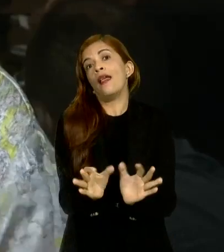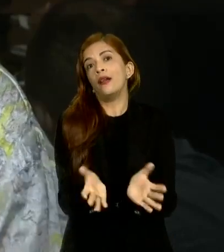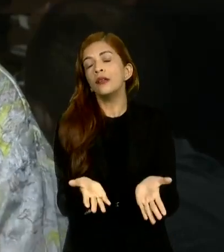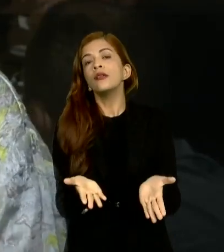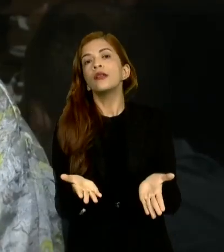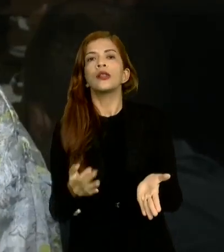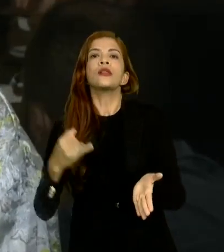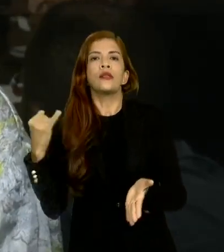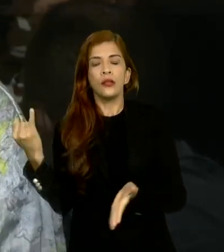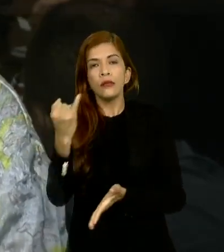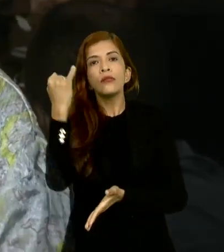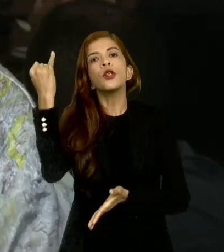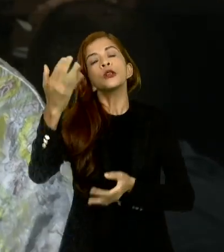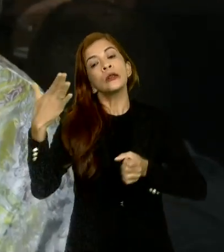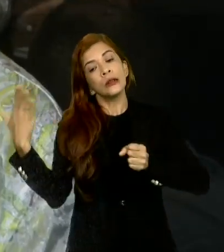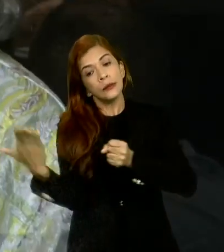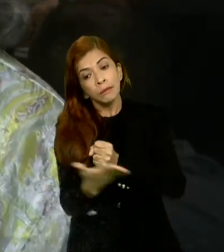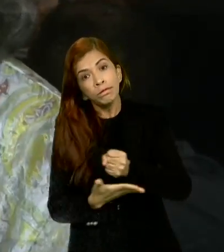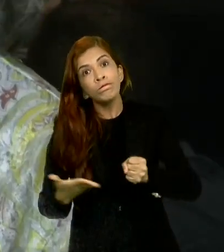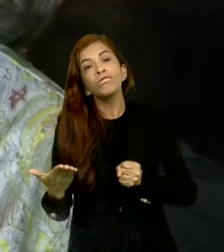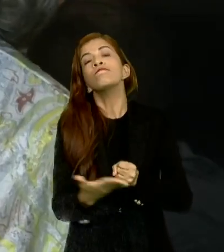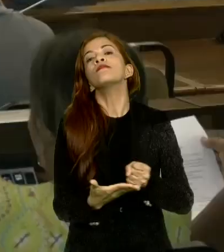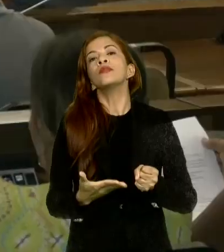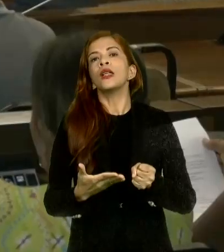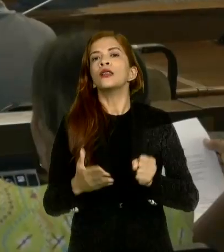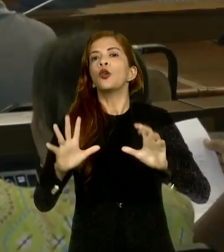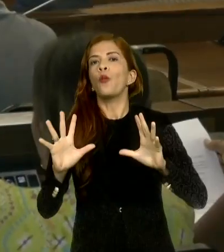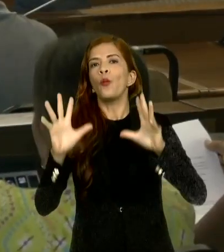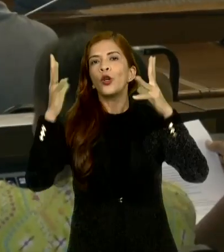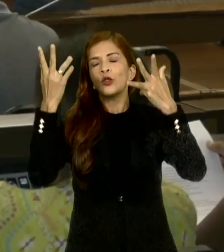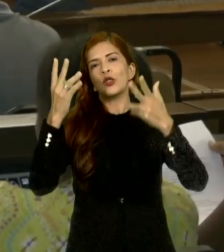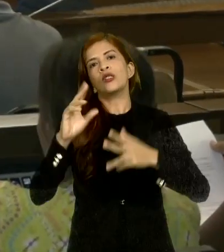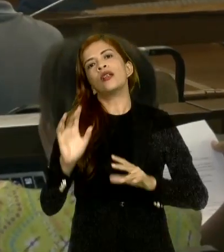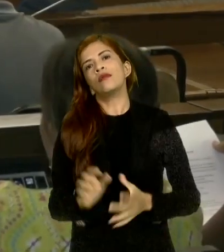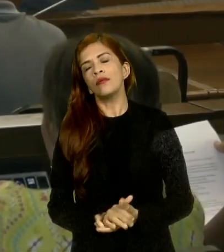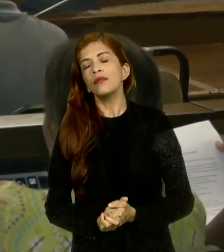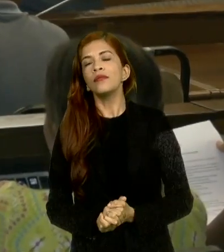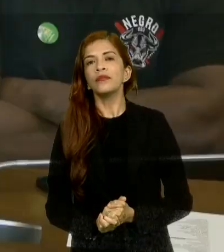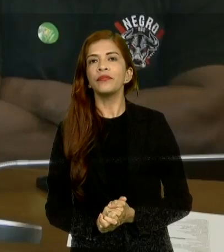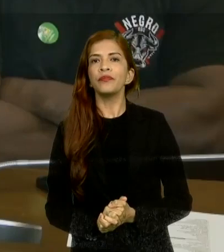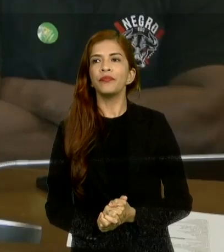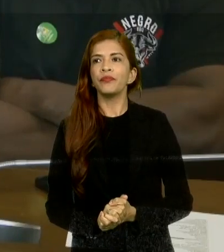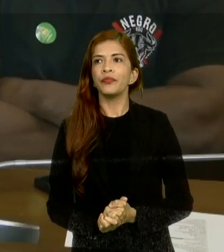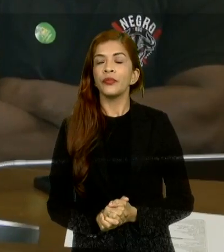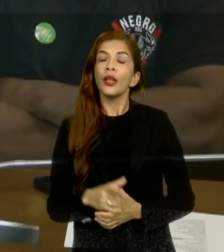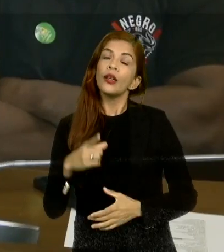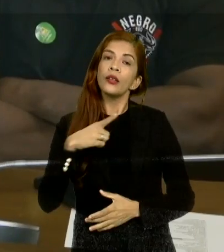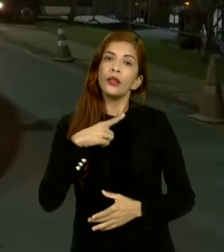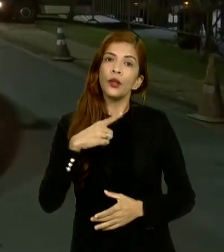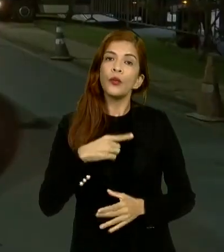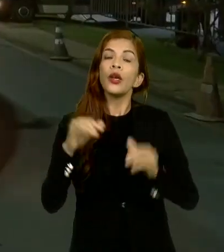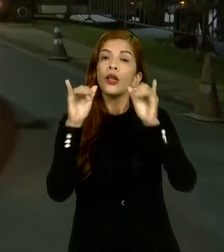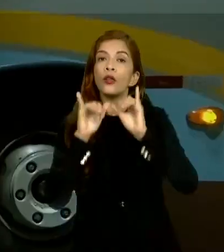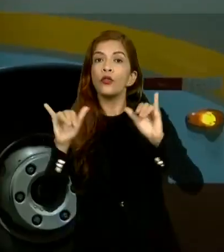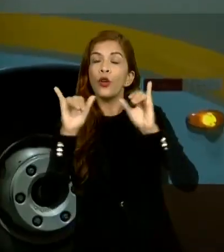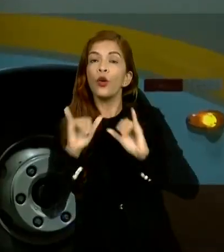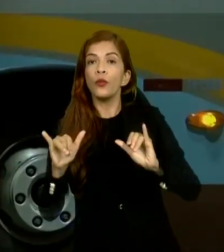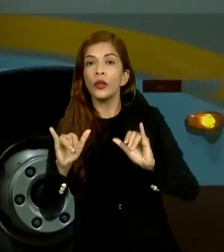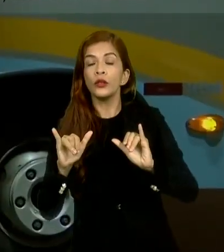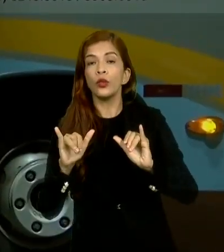muito importante e fundamental para o sucesso do Arraial. Durante a reunião, também ficaram alinhadas as informações